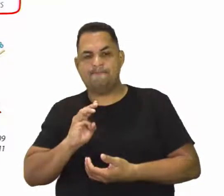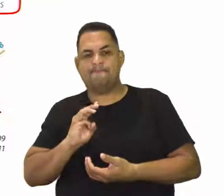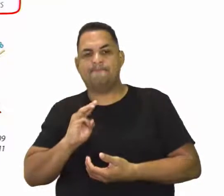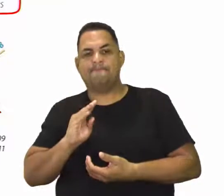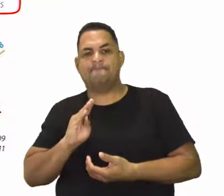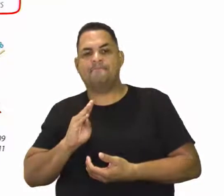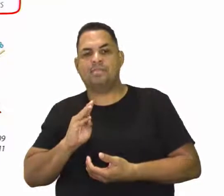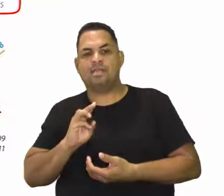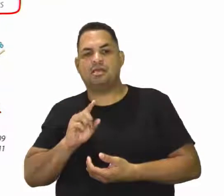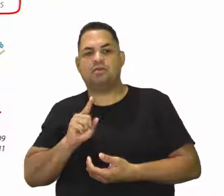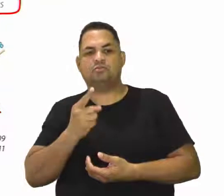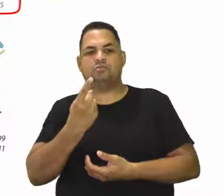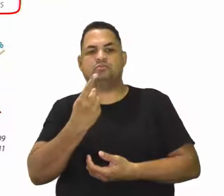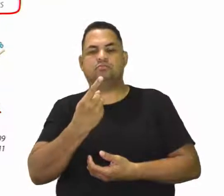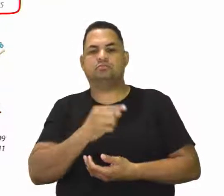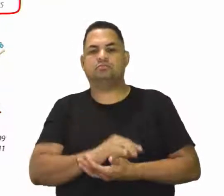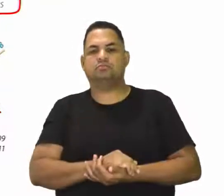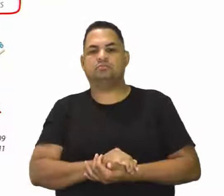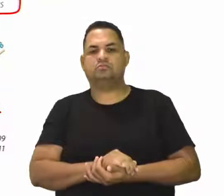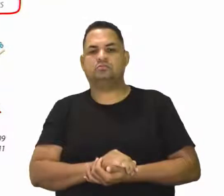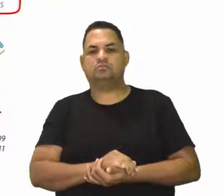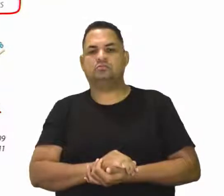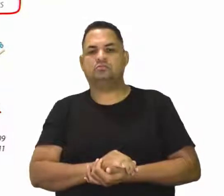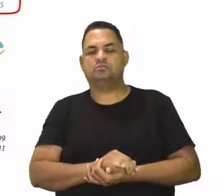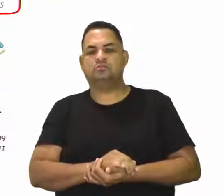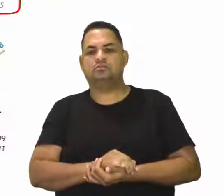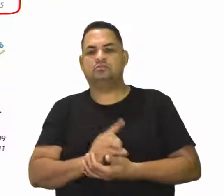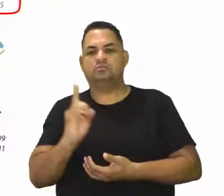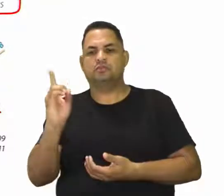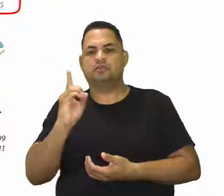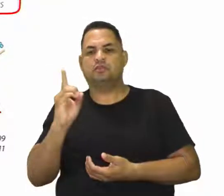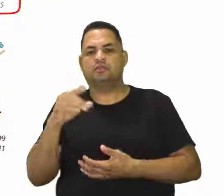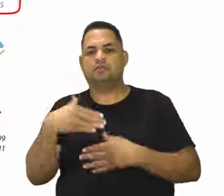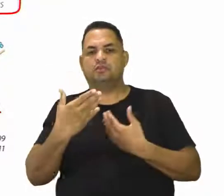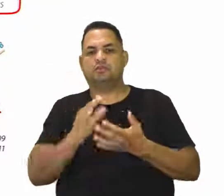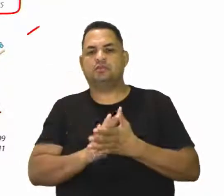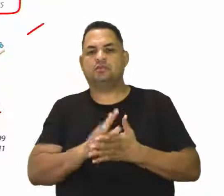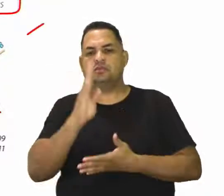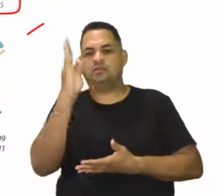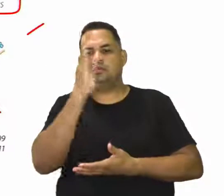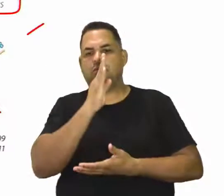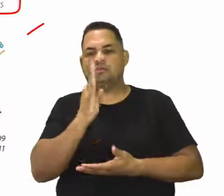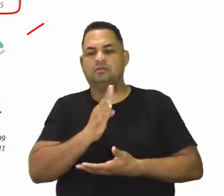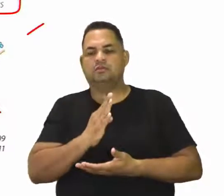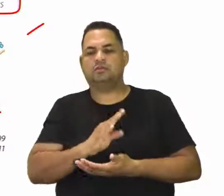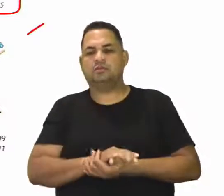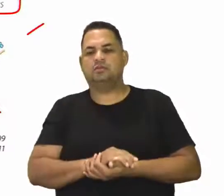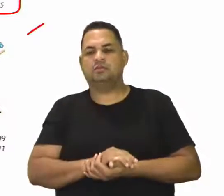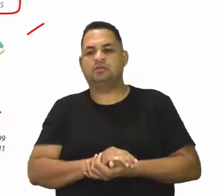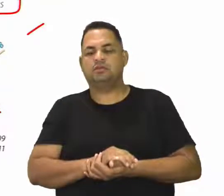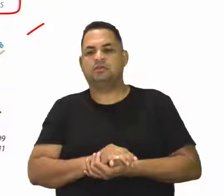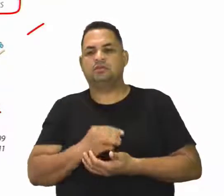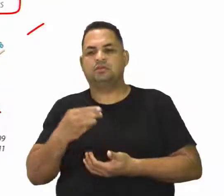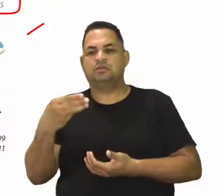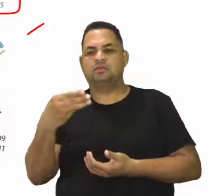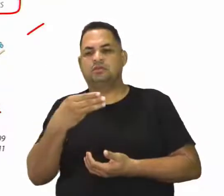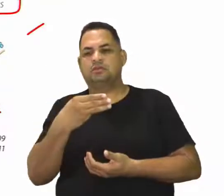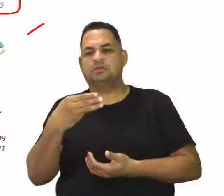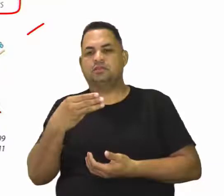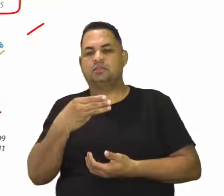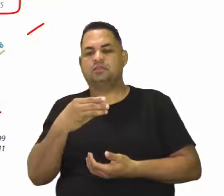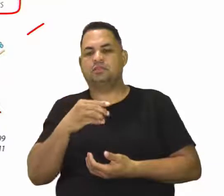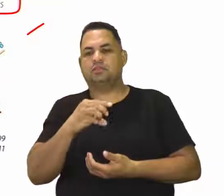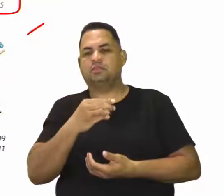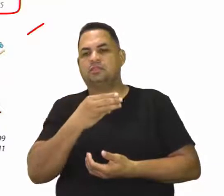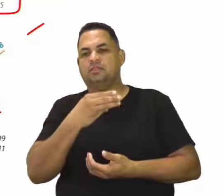casa dois milhões bom então o Brasil acaba gastando 33 milhões